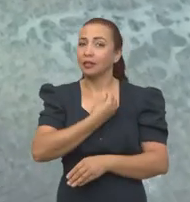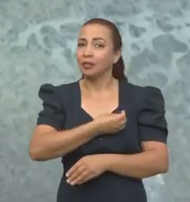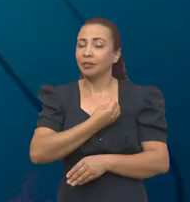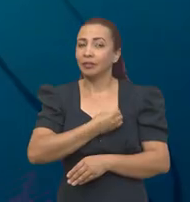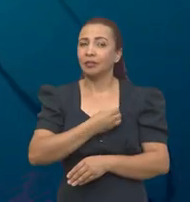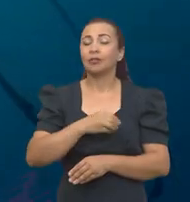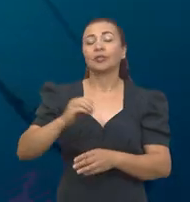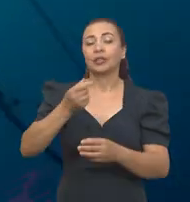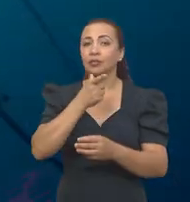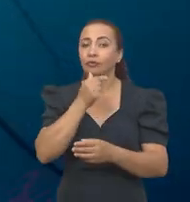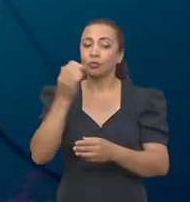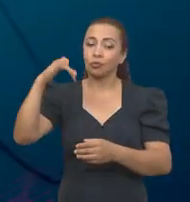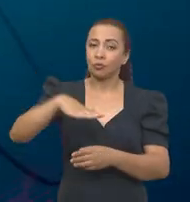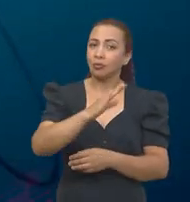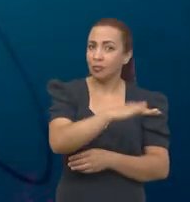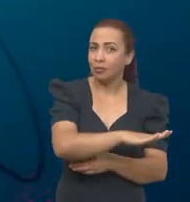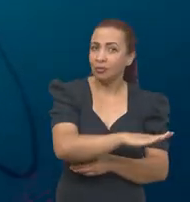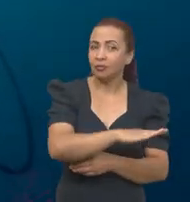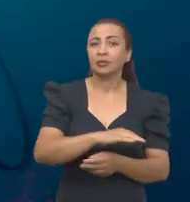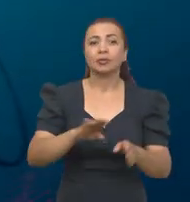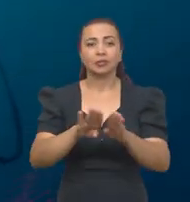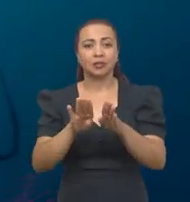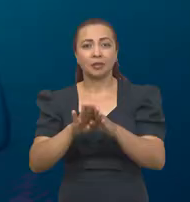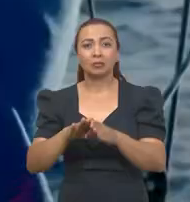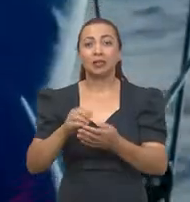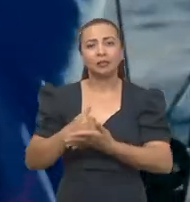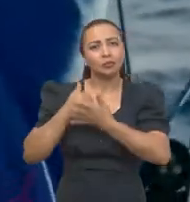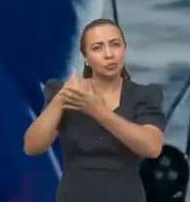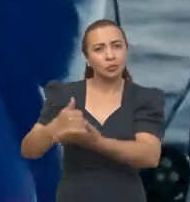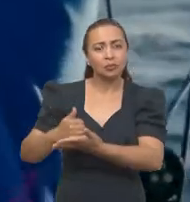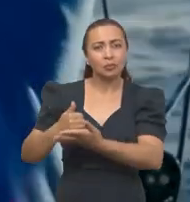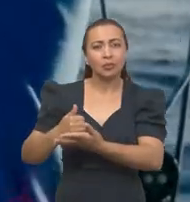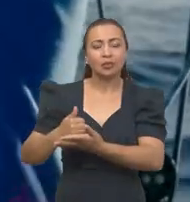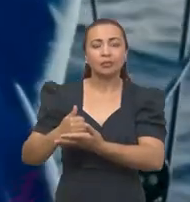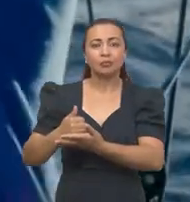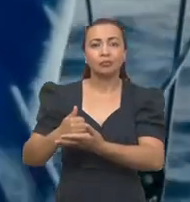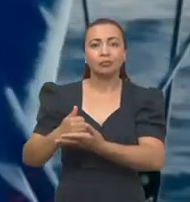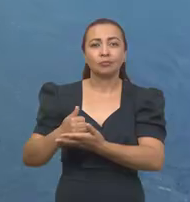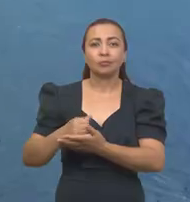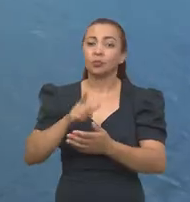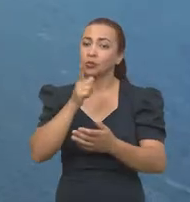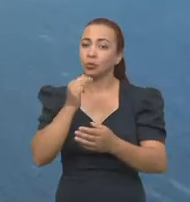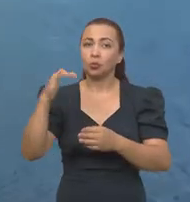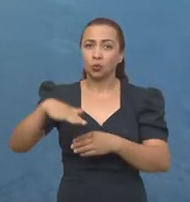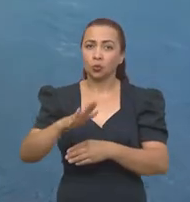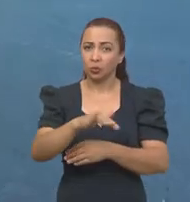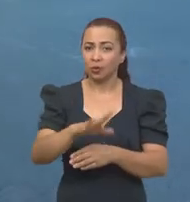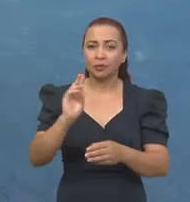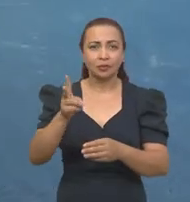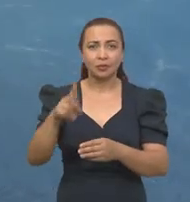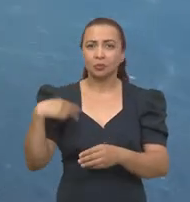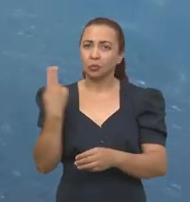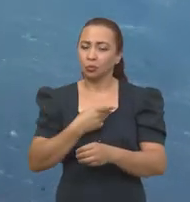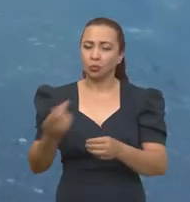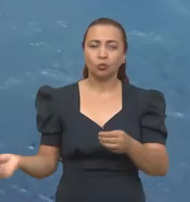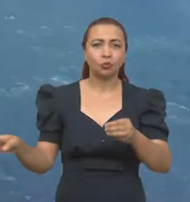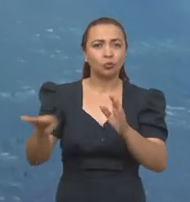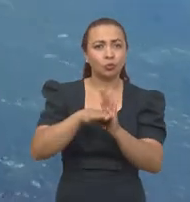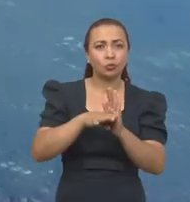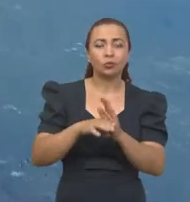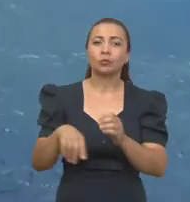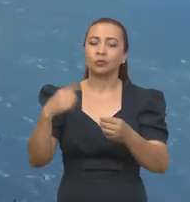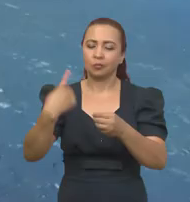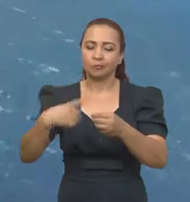Marinha mas também é um embaixador da sustentabilidade dos oceanos estão sempre que nós que nós chegamos a uma